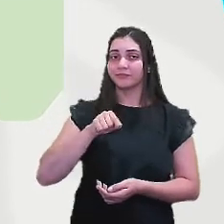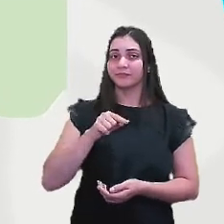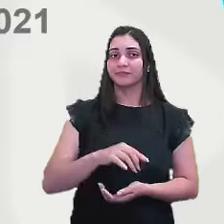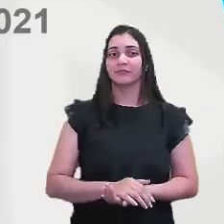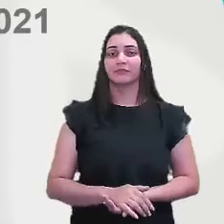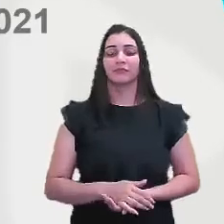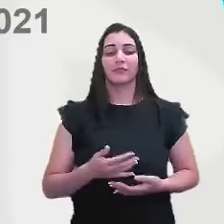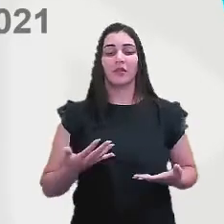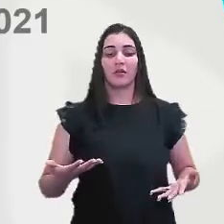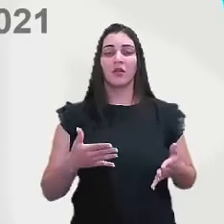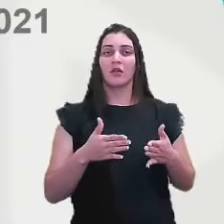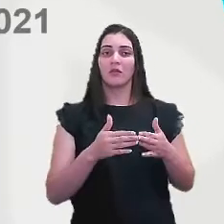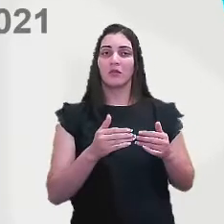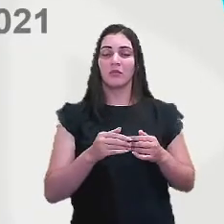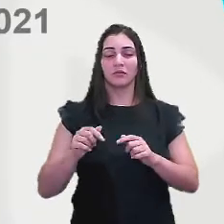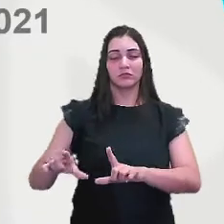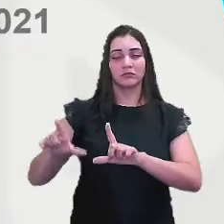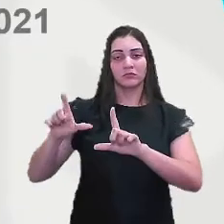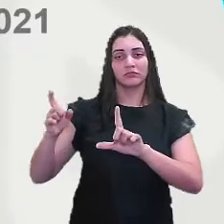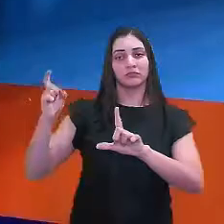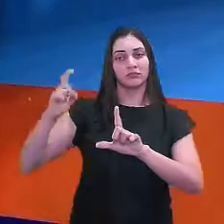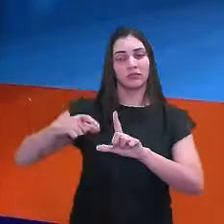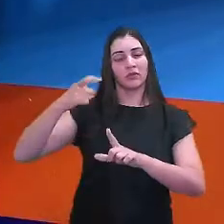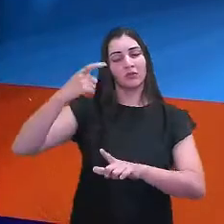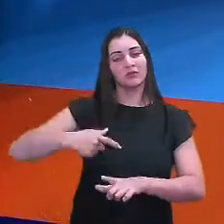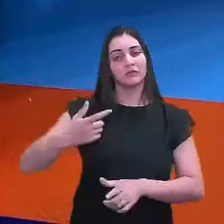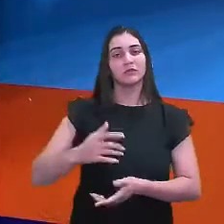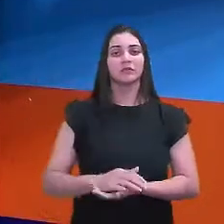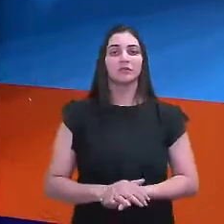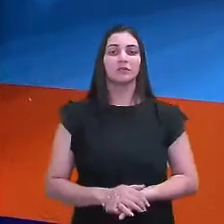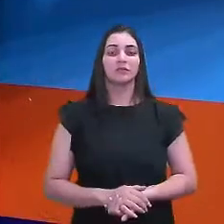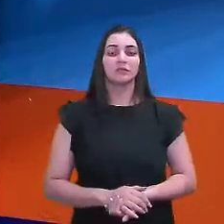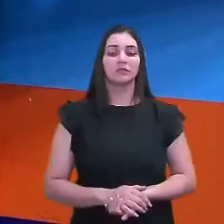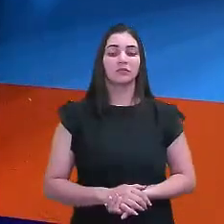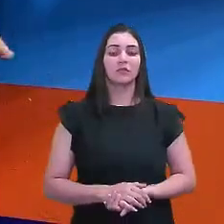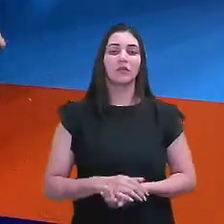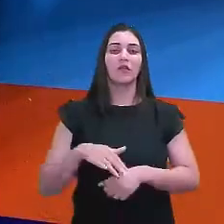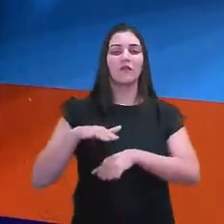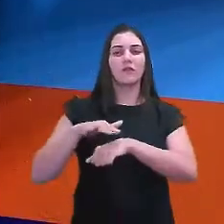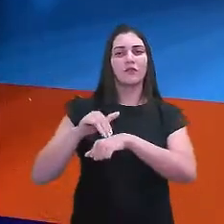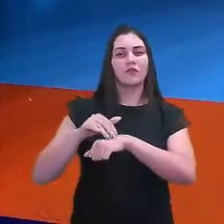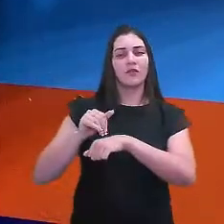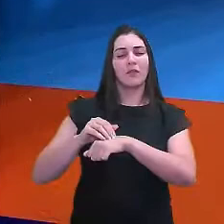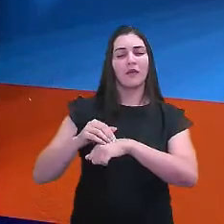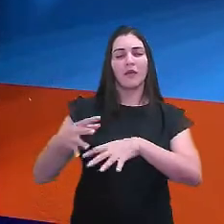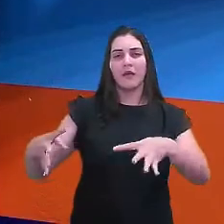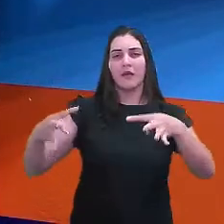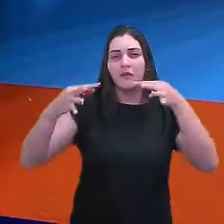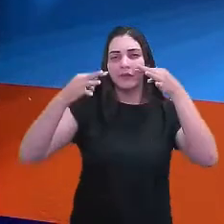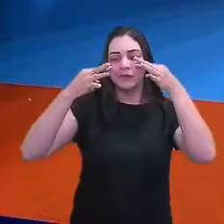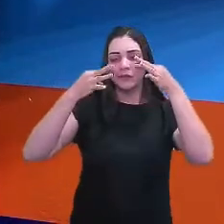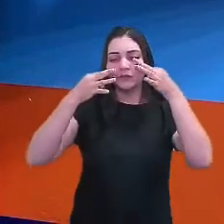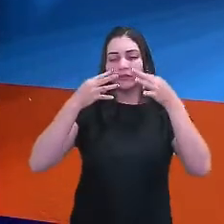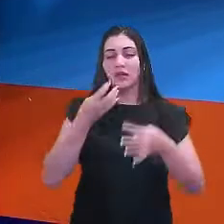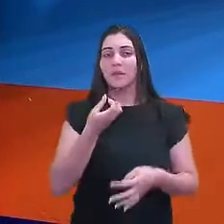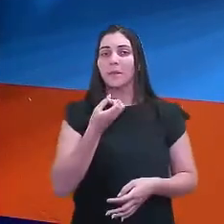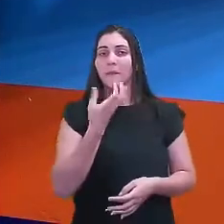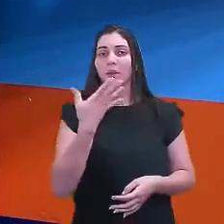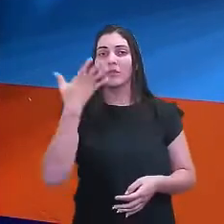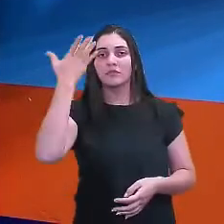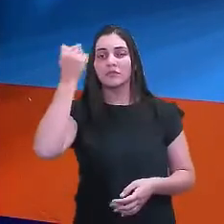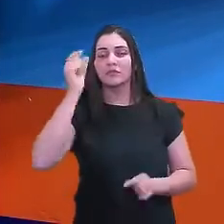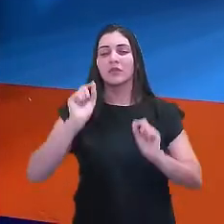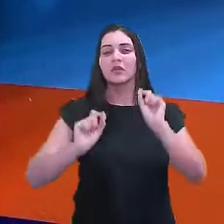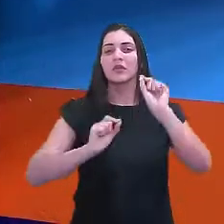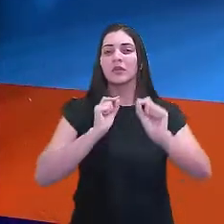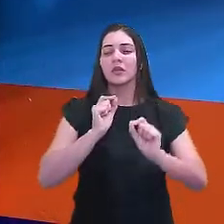aí, já vou pedir para a produção aqui voltar comigo. E aí, eu vou chamar a atenção de vocês com esse é bom saber. Uma informação vocês